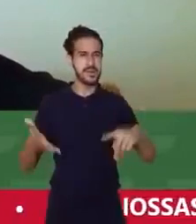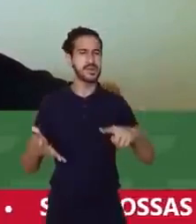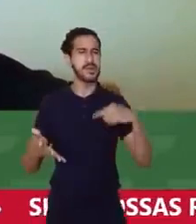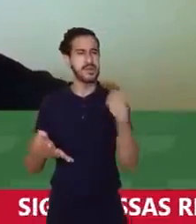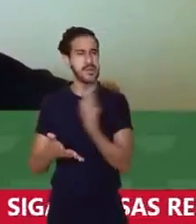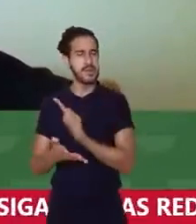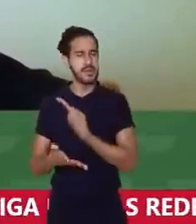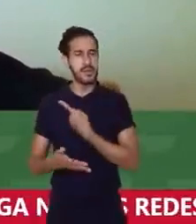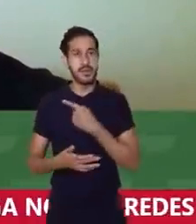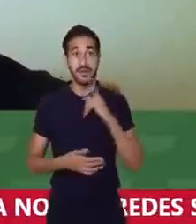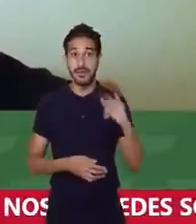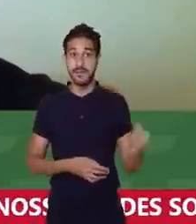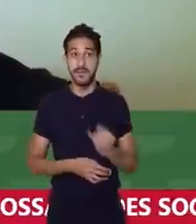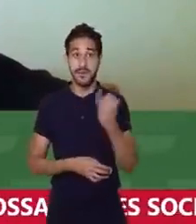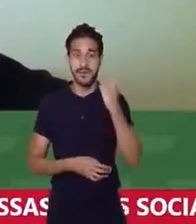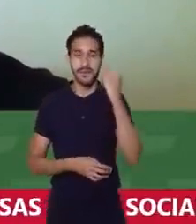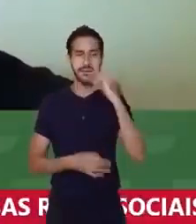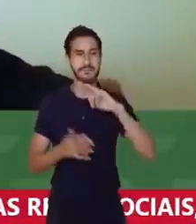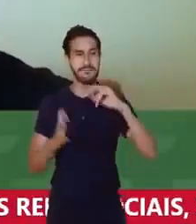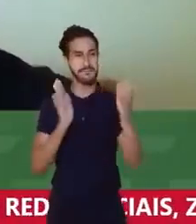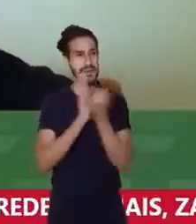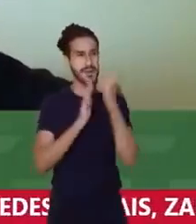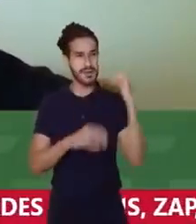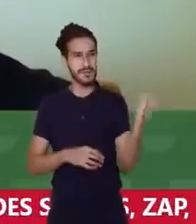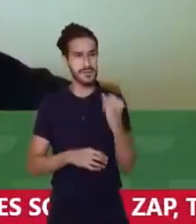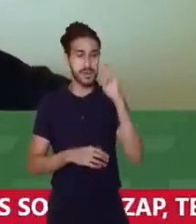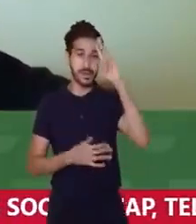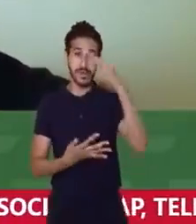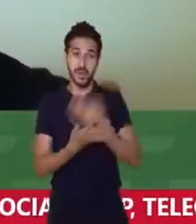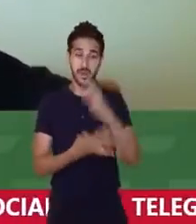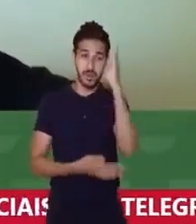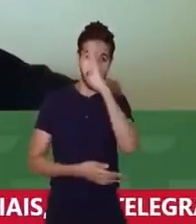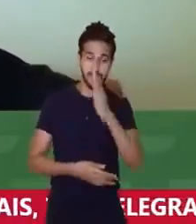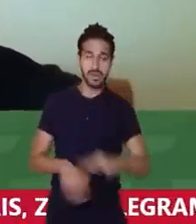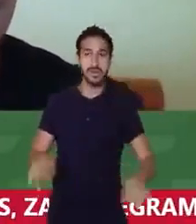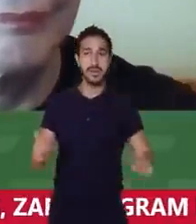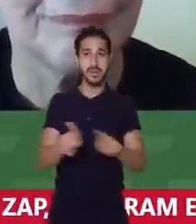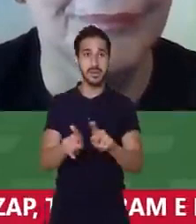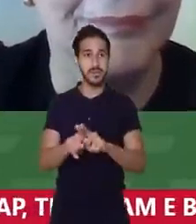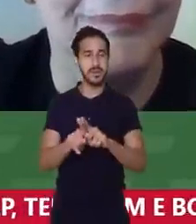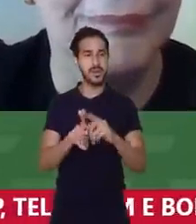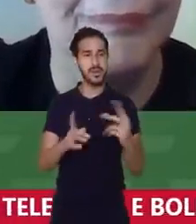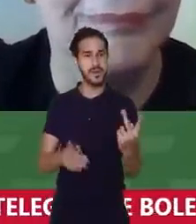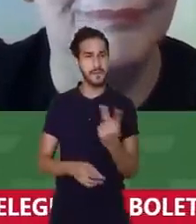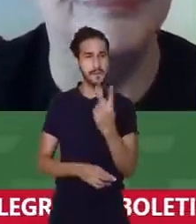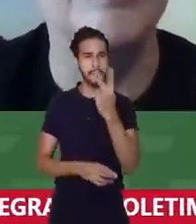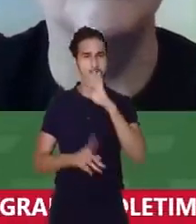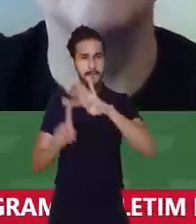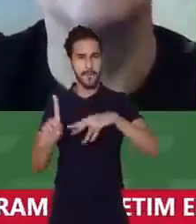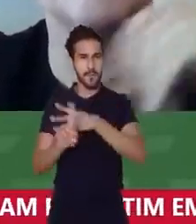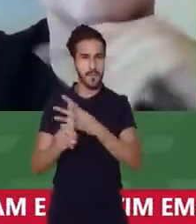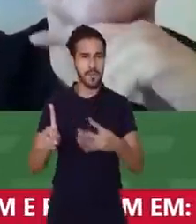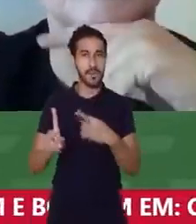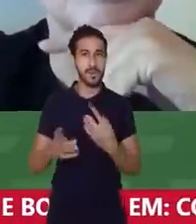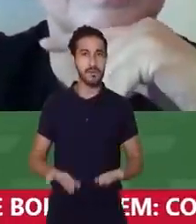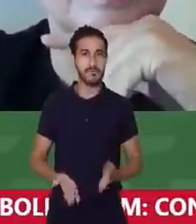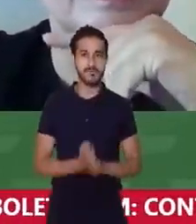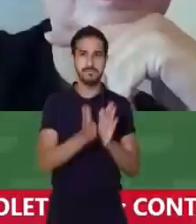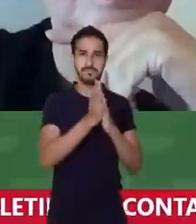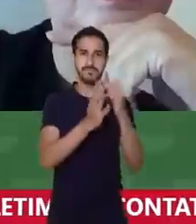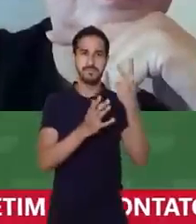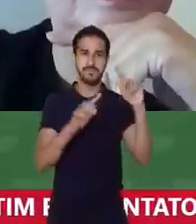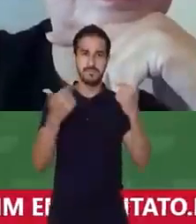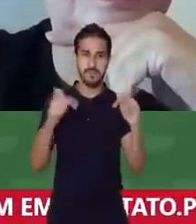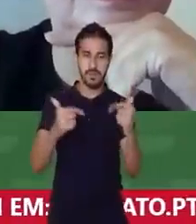para nós é muito importante, significativa para a história do Brasil e também é um reconhecimento, uma homenagem que nós queremos lhe prestar pelo